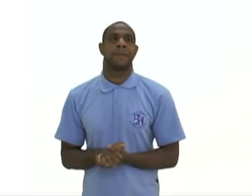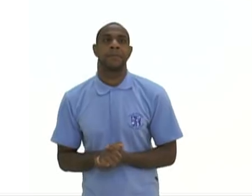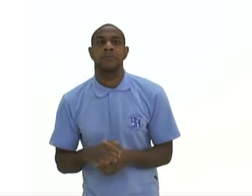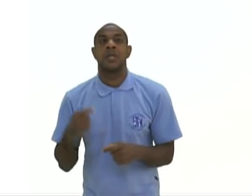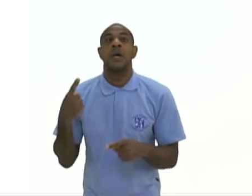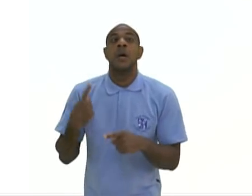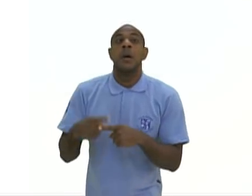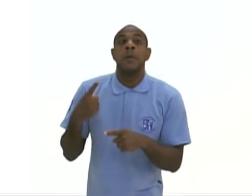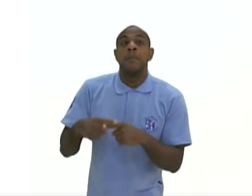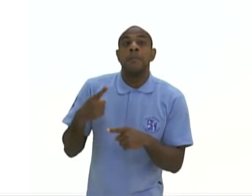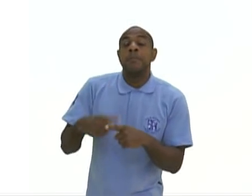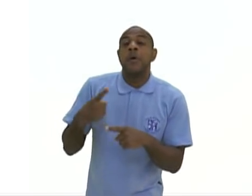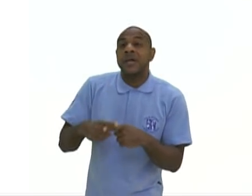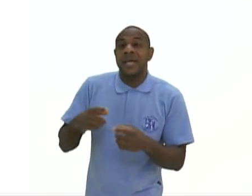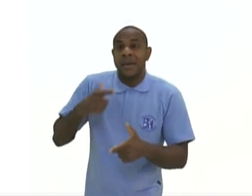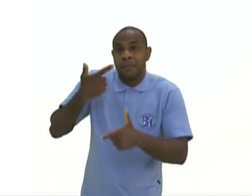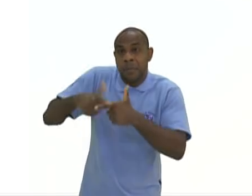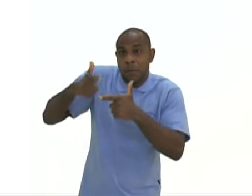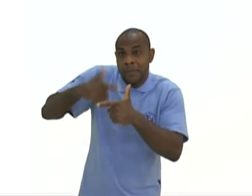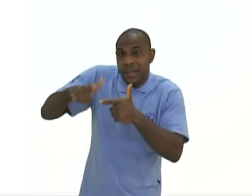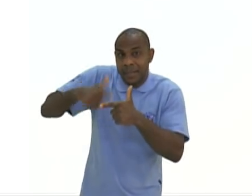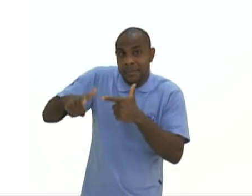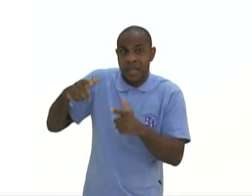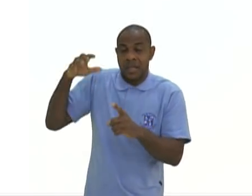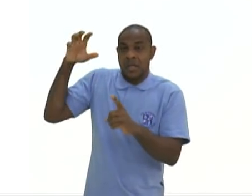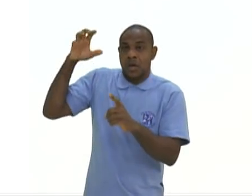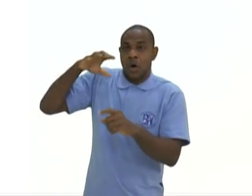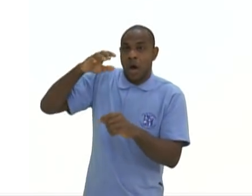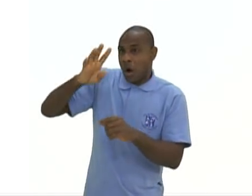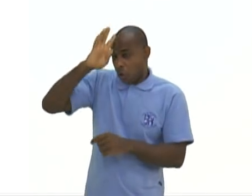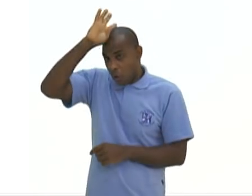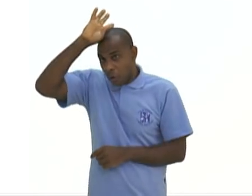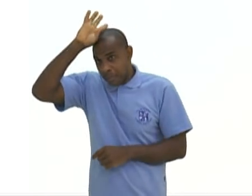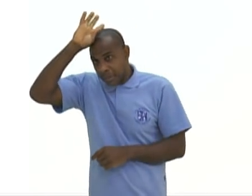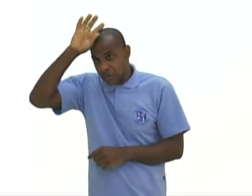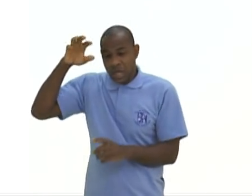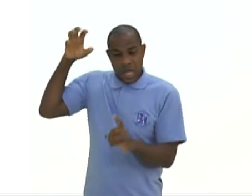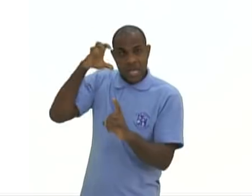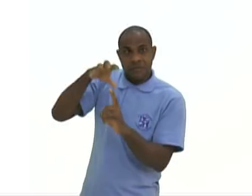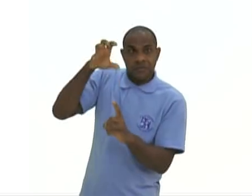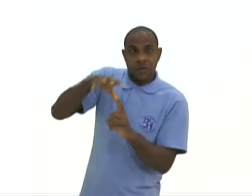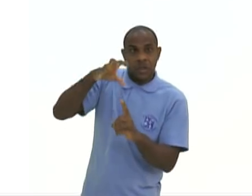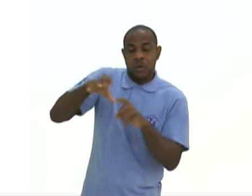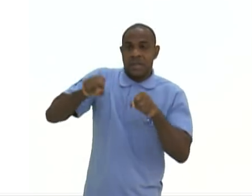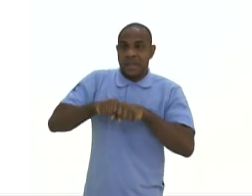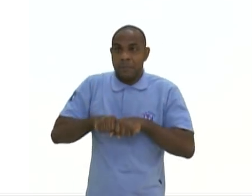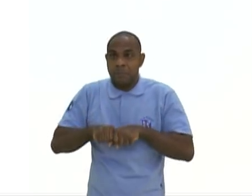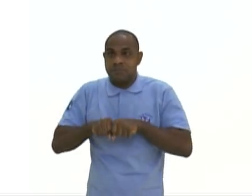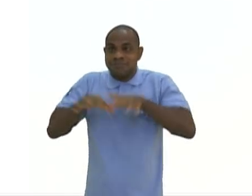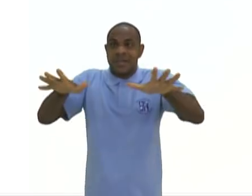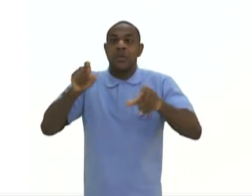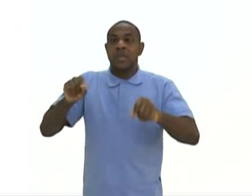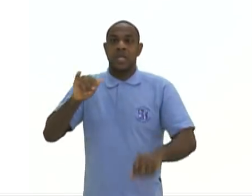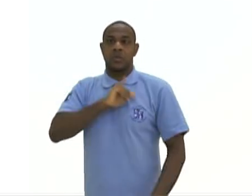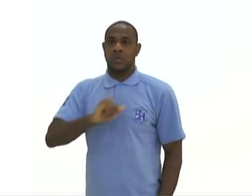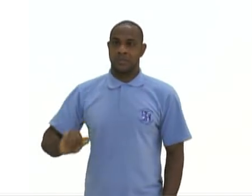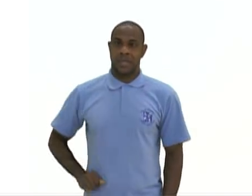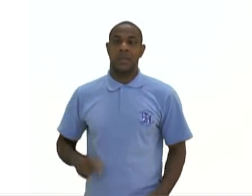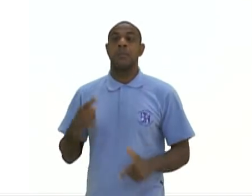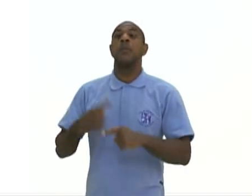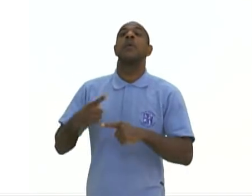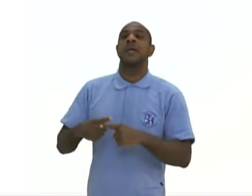romana do século III influenciou na consolidação e expansão do cristianismo em todo o Império? Daqui a pouquinho nós voltamos, corrigimos juntos.